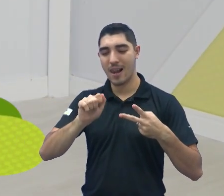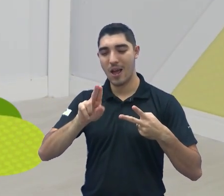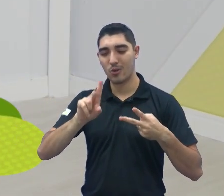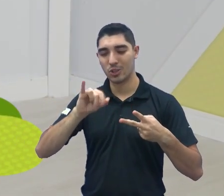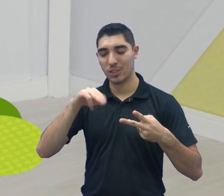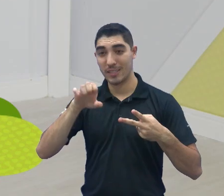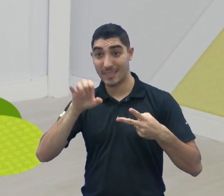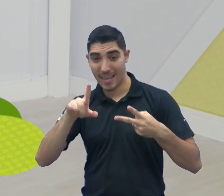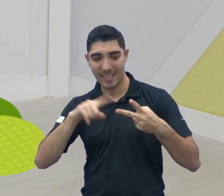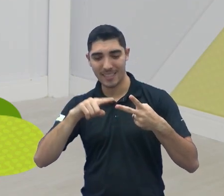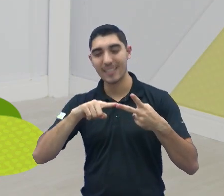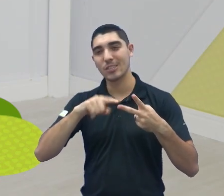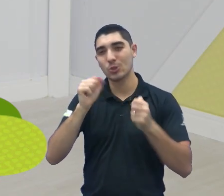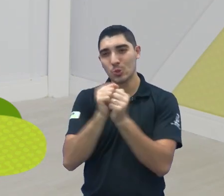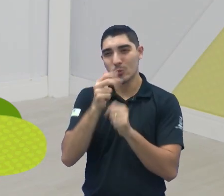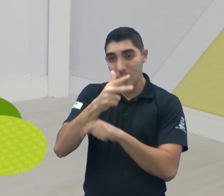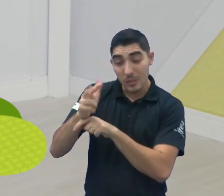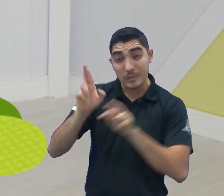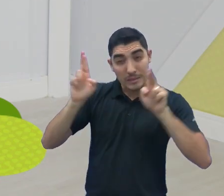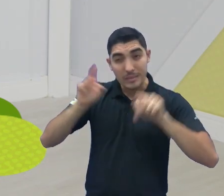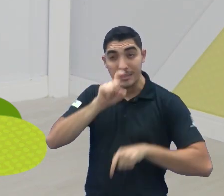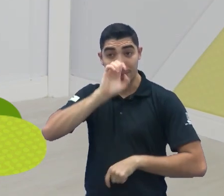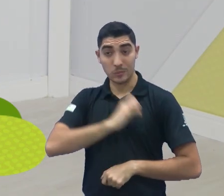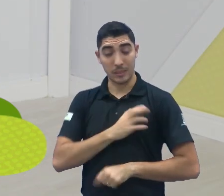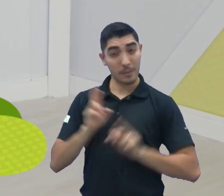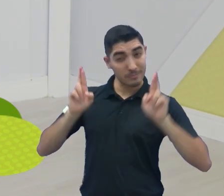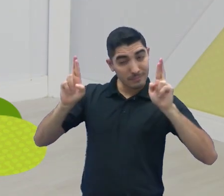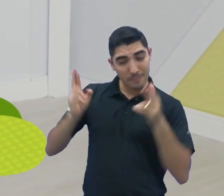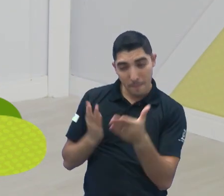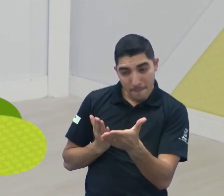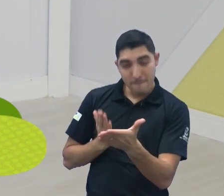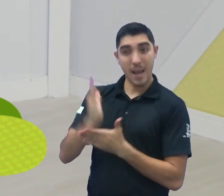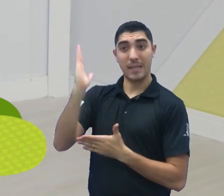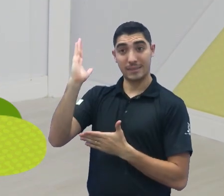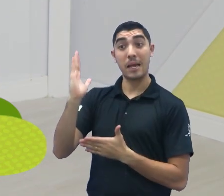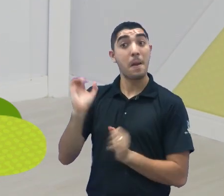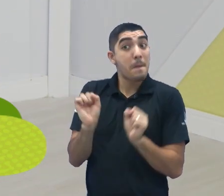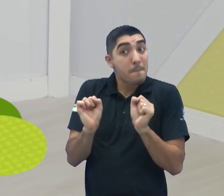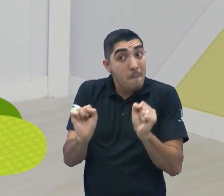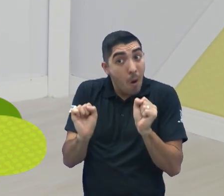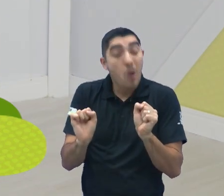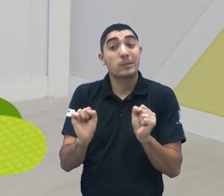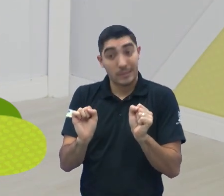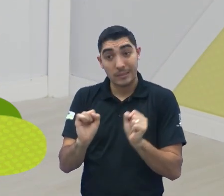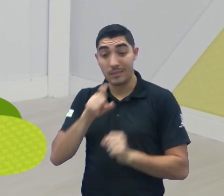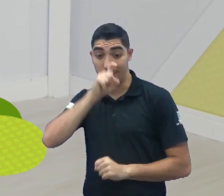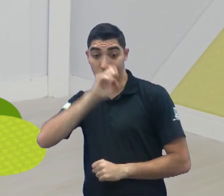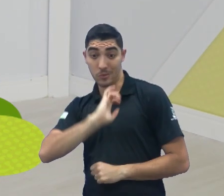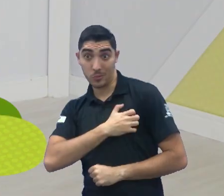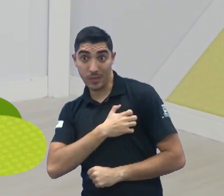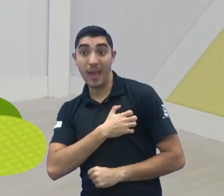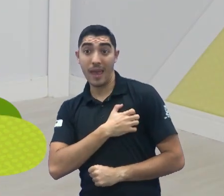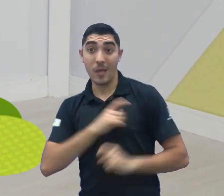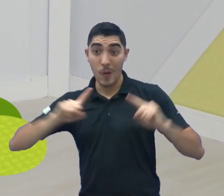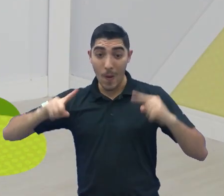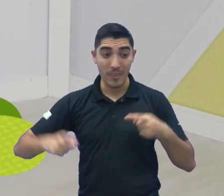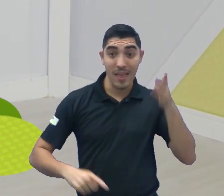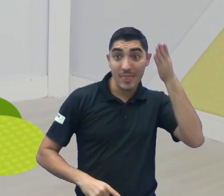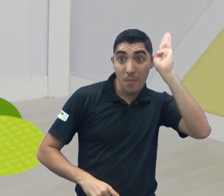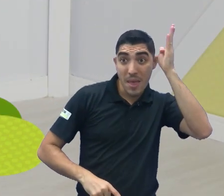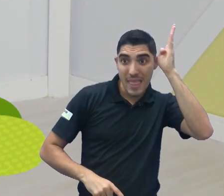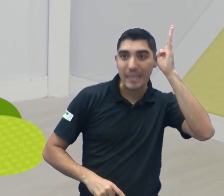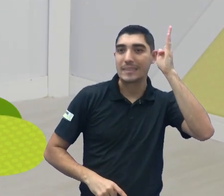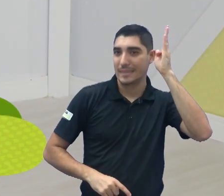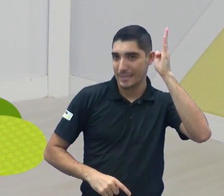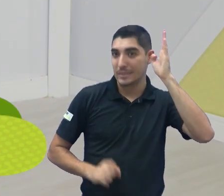para acompanhar, se Deus quiser, a classificação do São José, e poderemos ter São José e Taubaté na próxima fase em caso das duas equipes